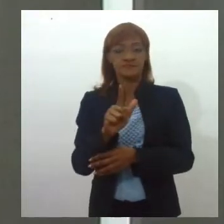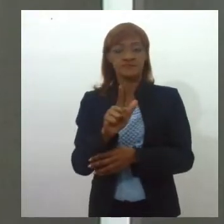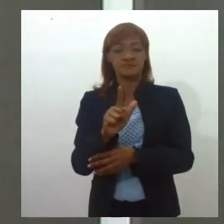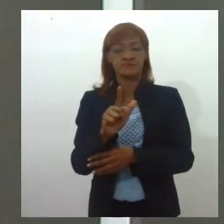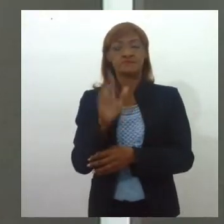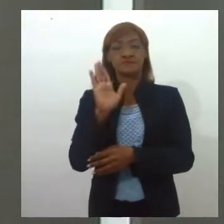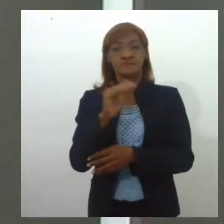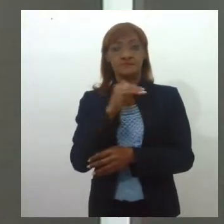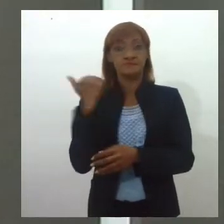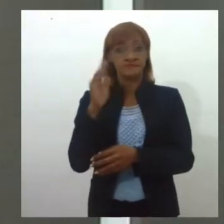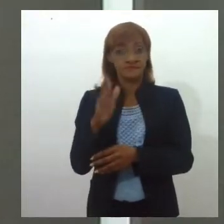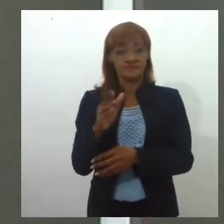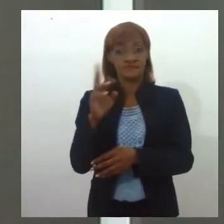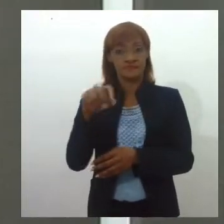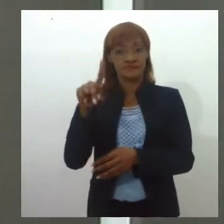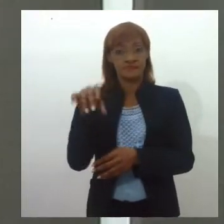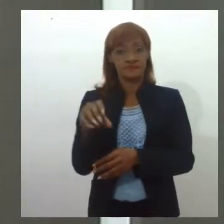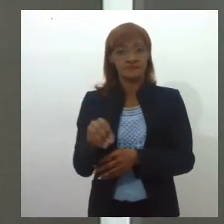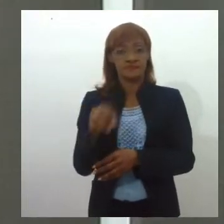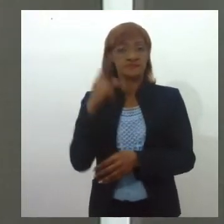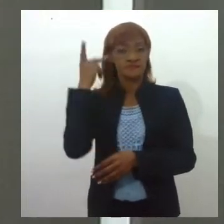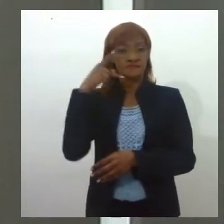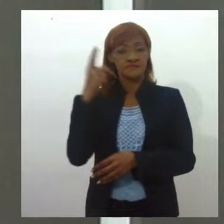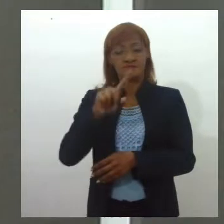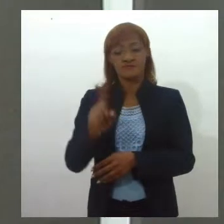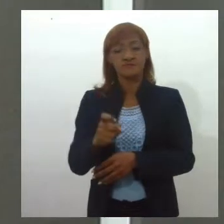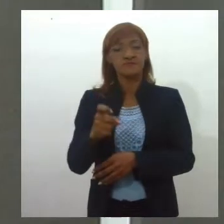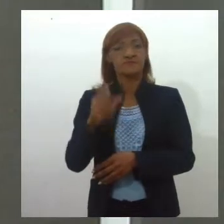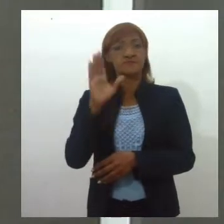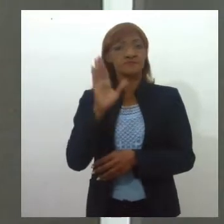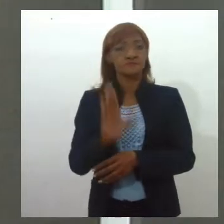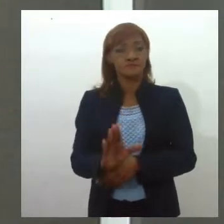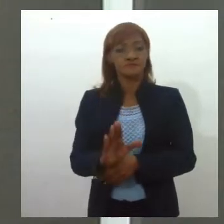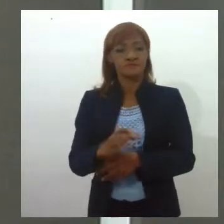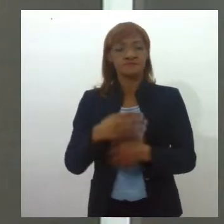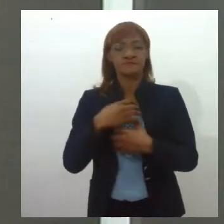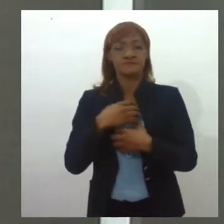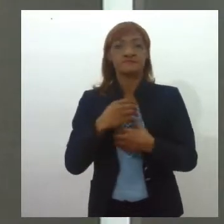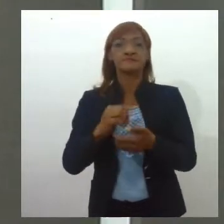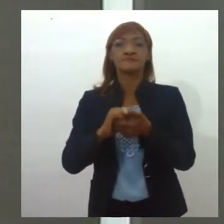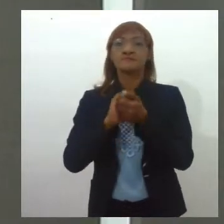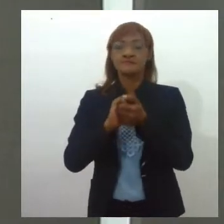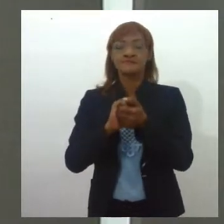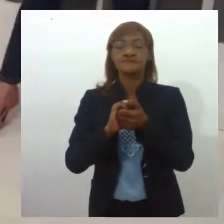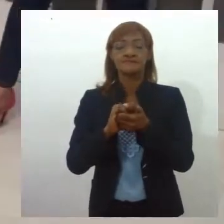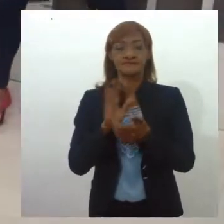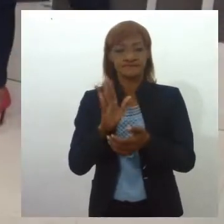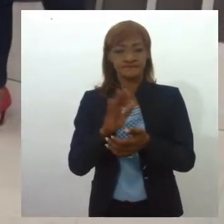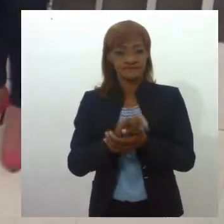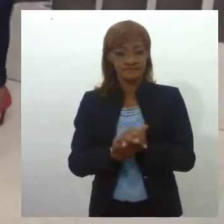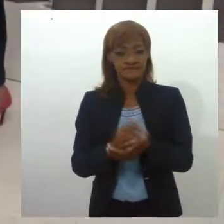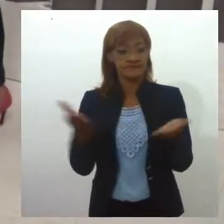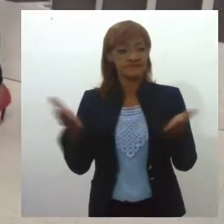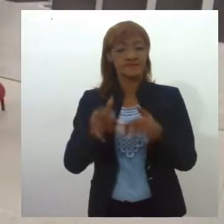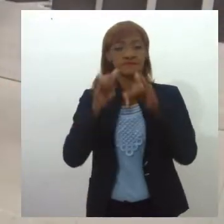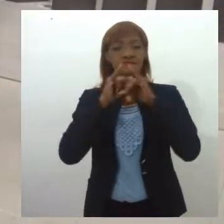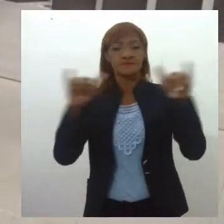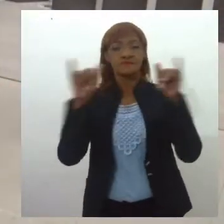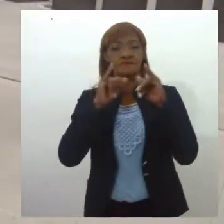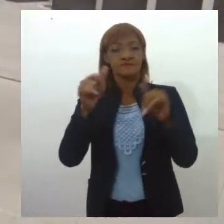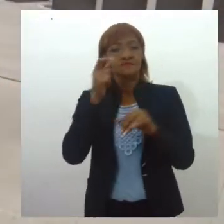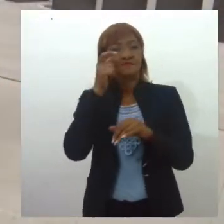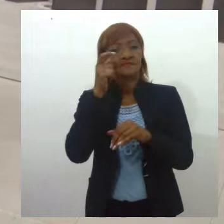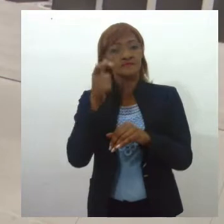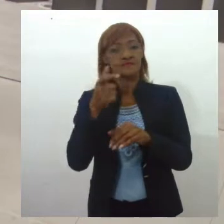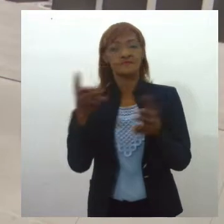Políticos, familiares e amigos se despedem do ex-deputado e enaltecem o legado deixado por ele. Estes e outros assuntos você acompanha a